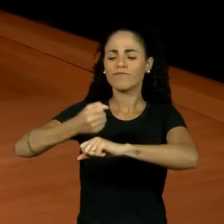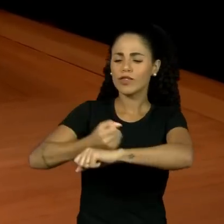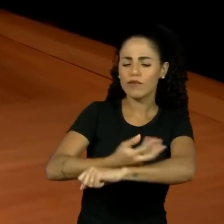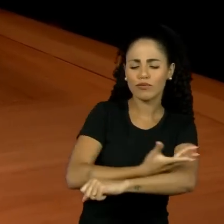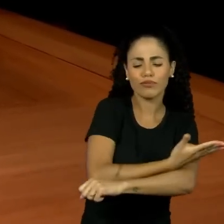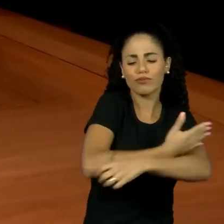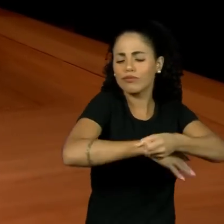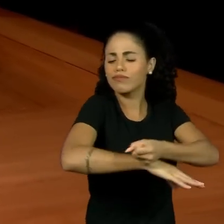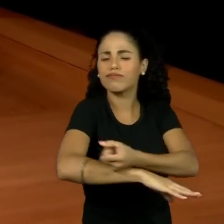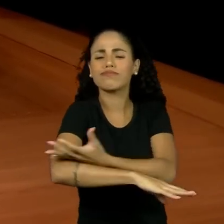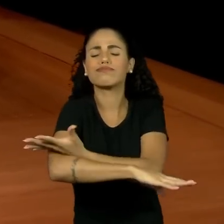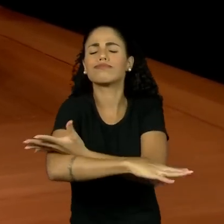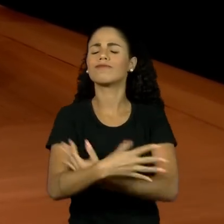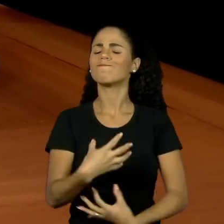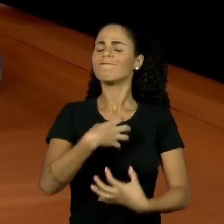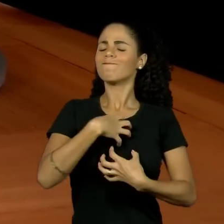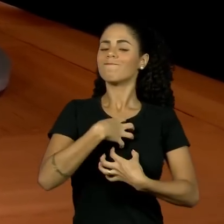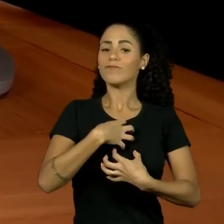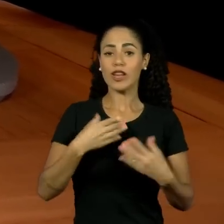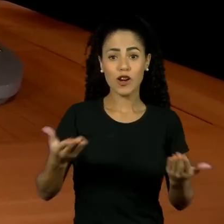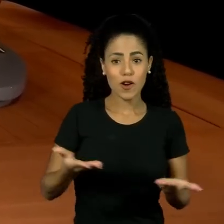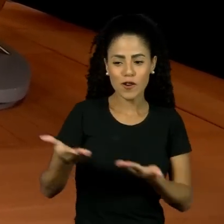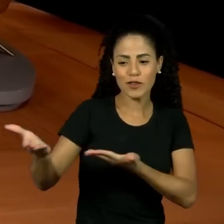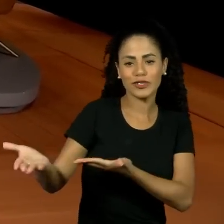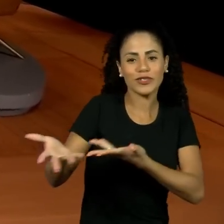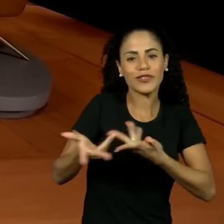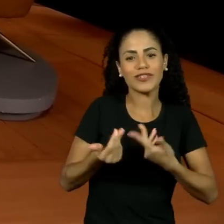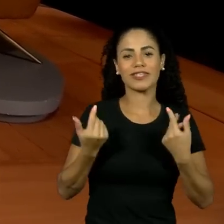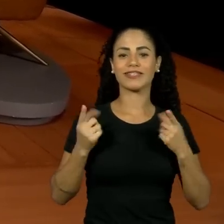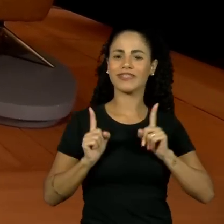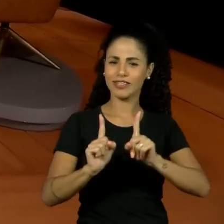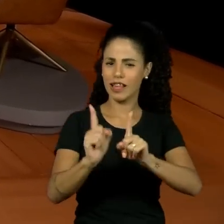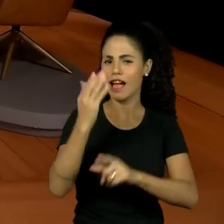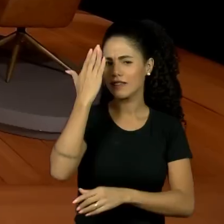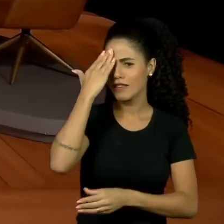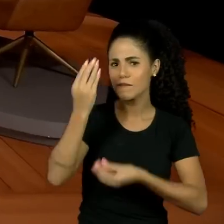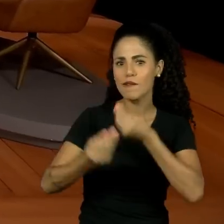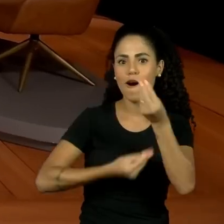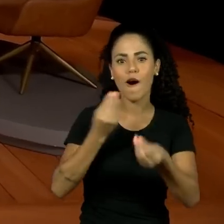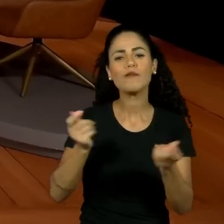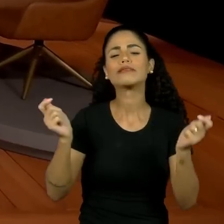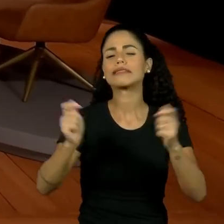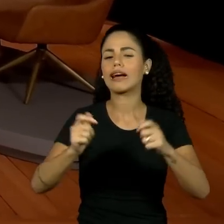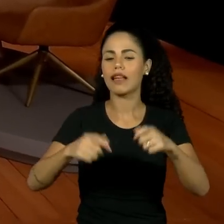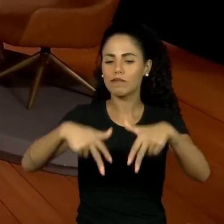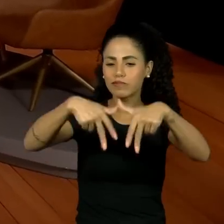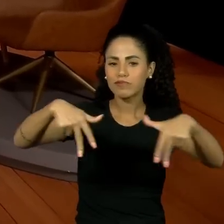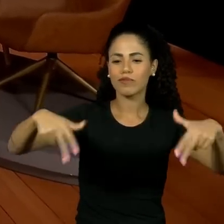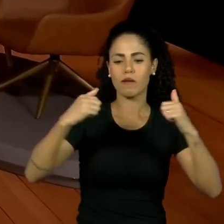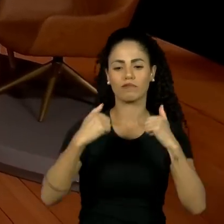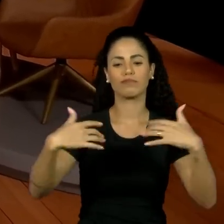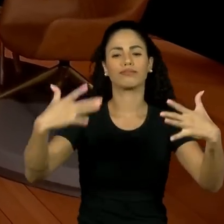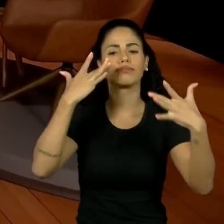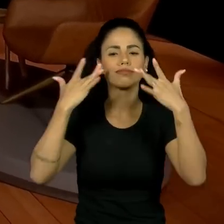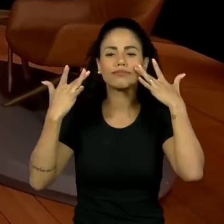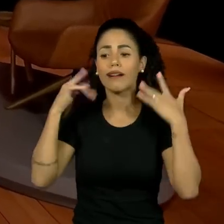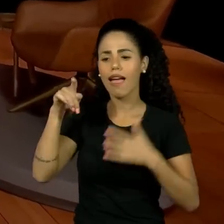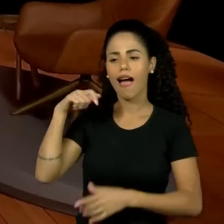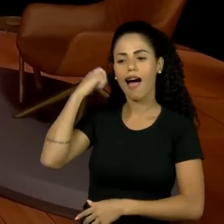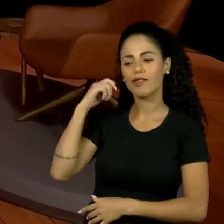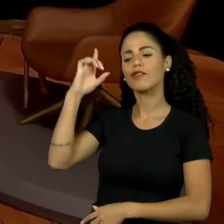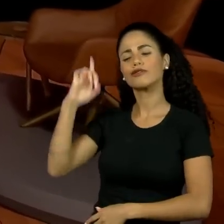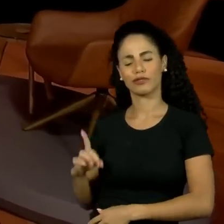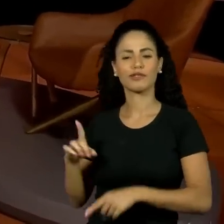diverte, nos impacta. O nosso convidado de hoje sabe que o mundo inteiro cabe num palco, porque além de ator, ele é